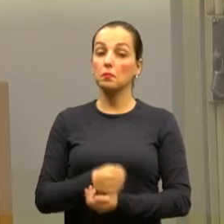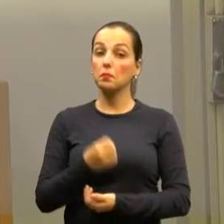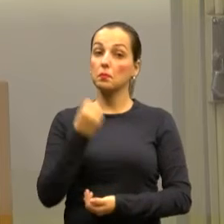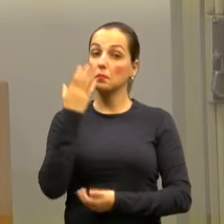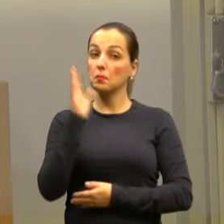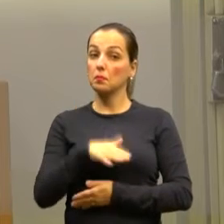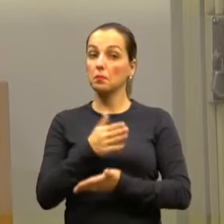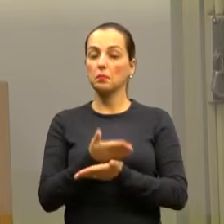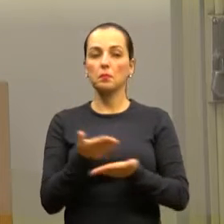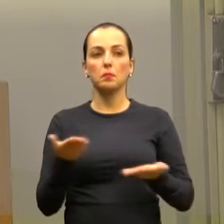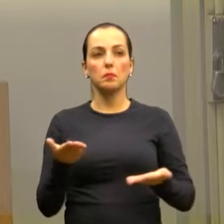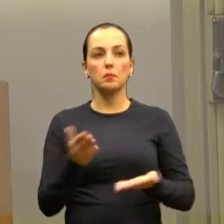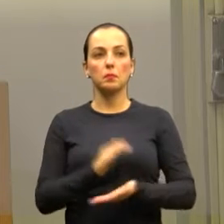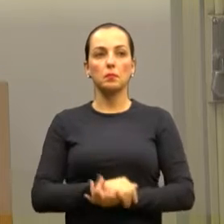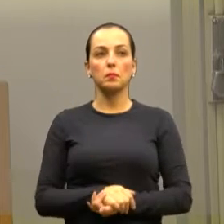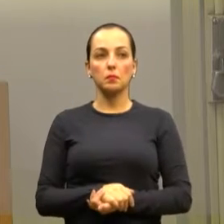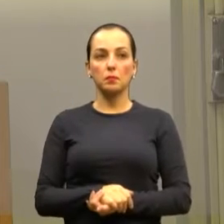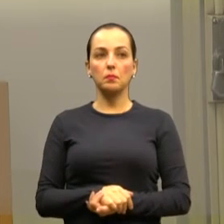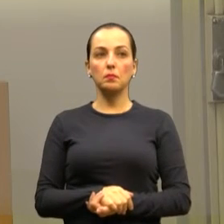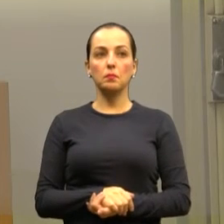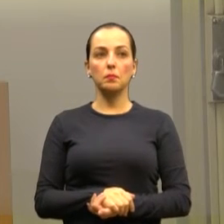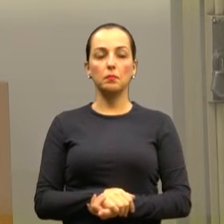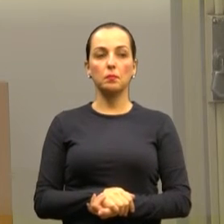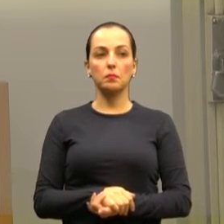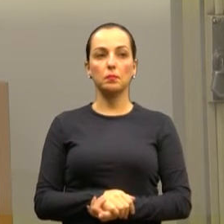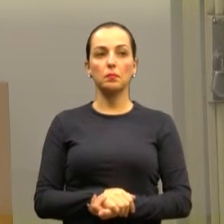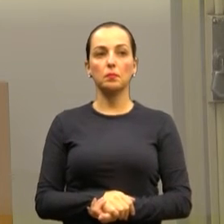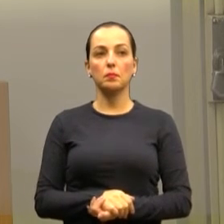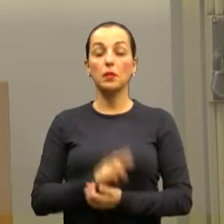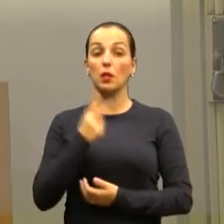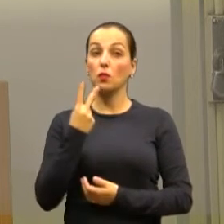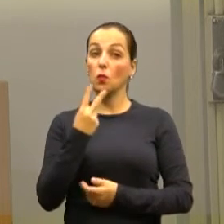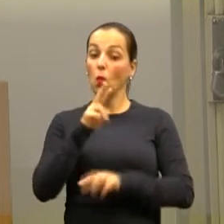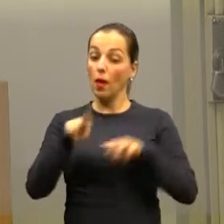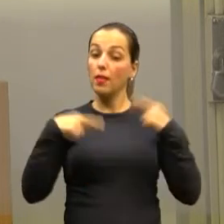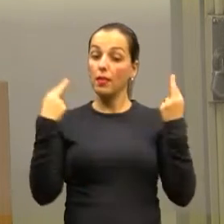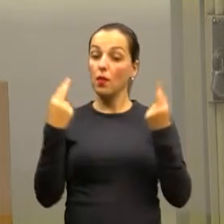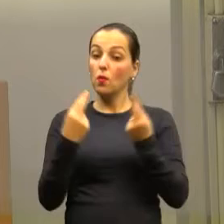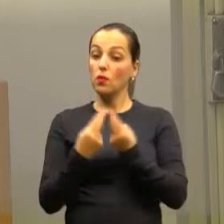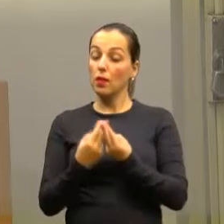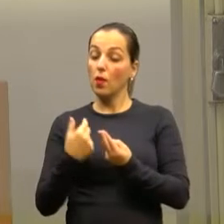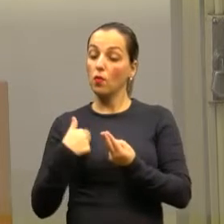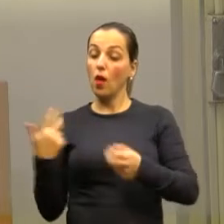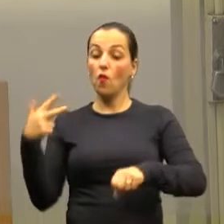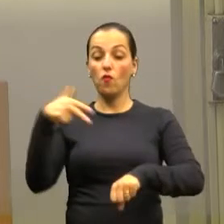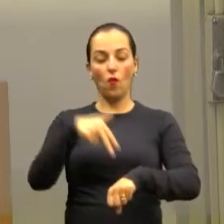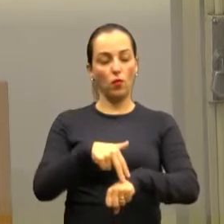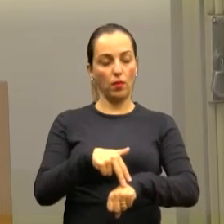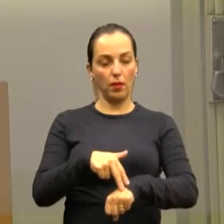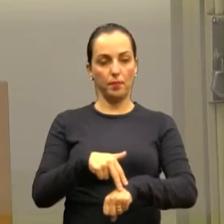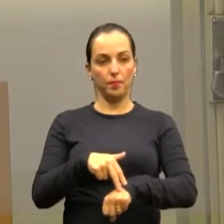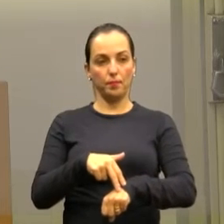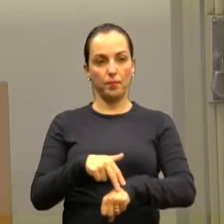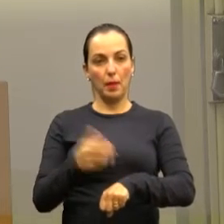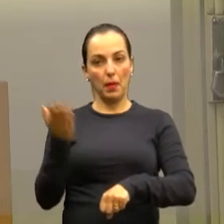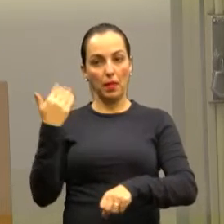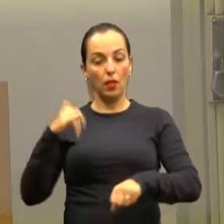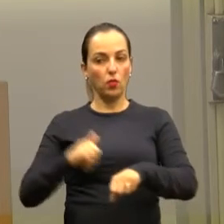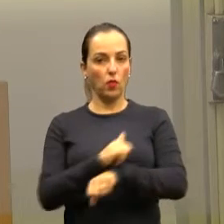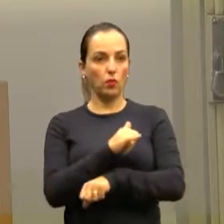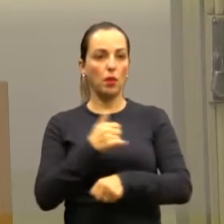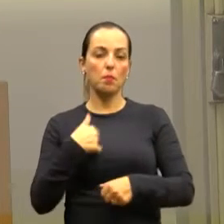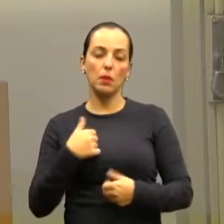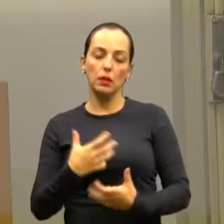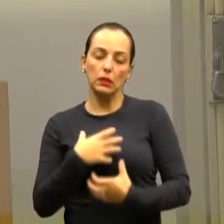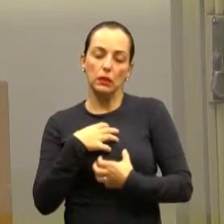boa tarde a todos aí que nos assistem depois de duas sessões e sua de volta Bom dia primeiramente externa